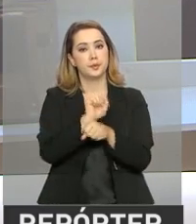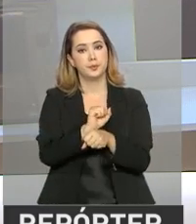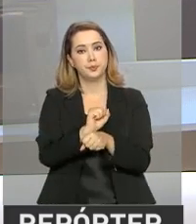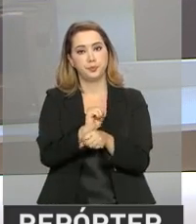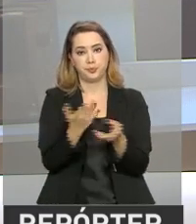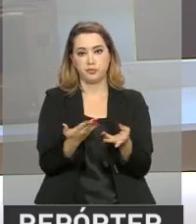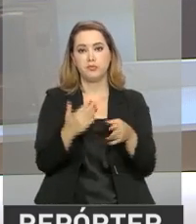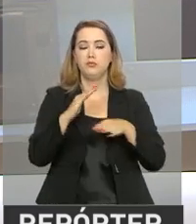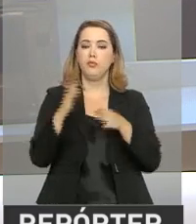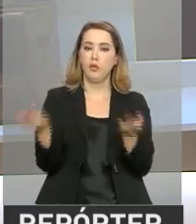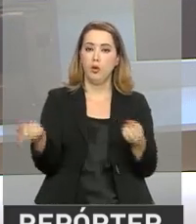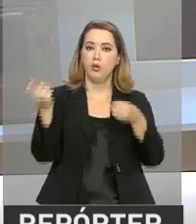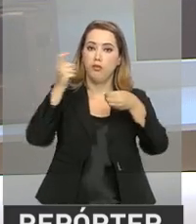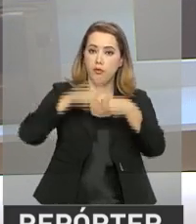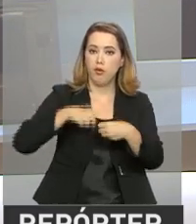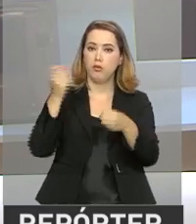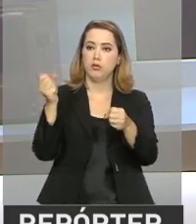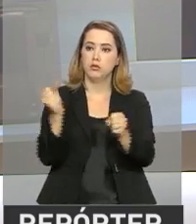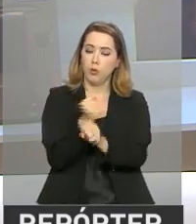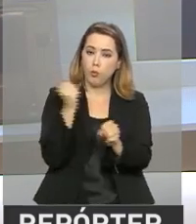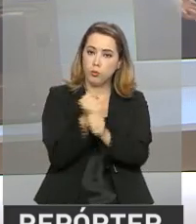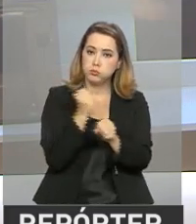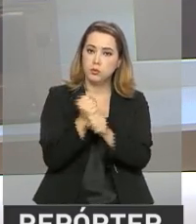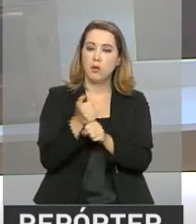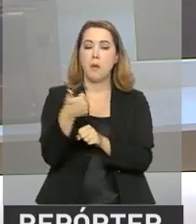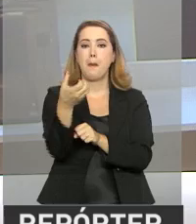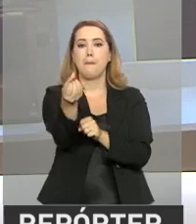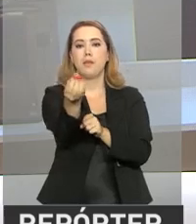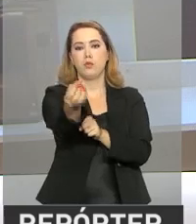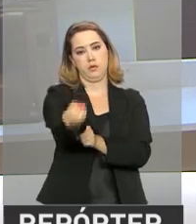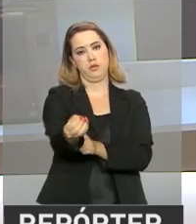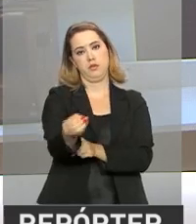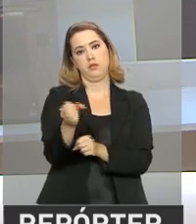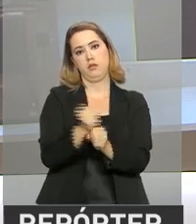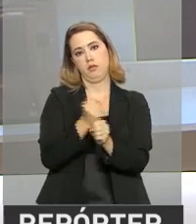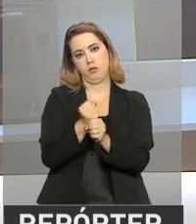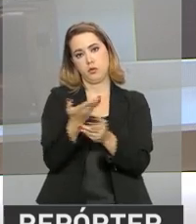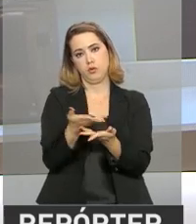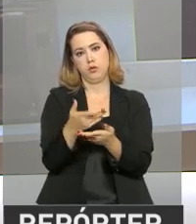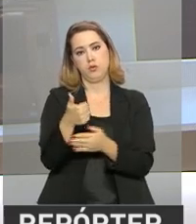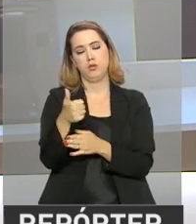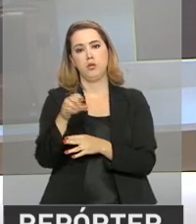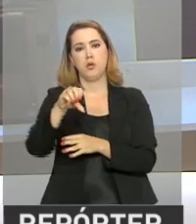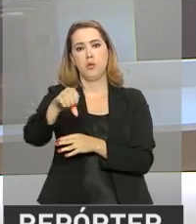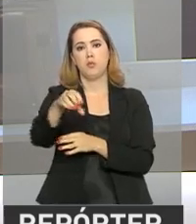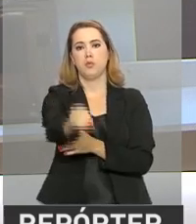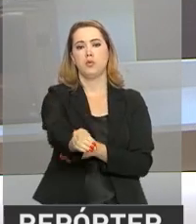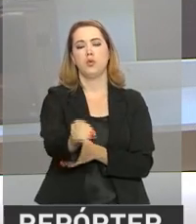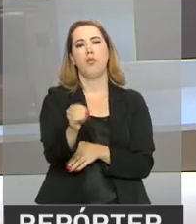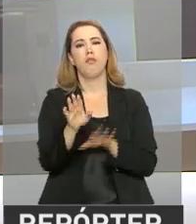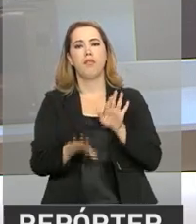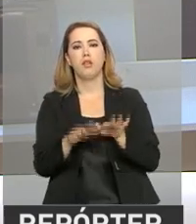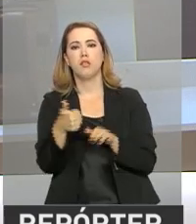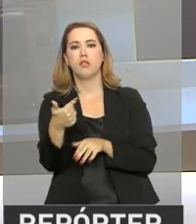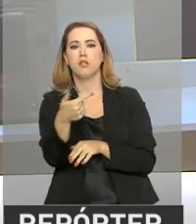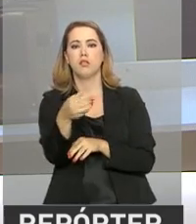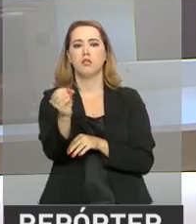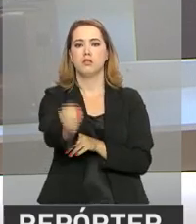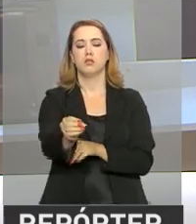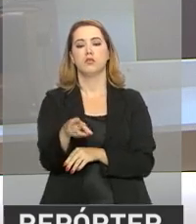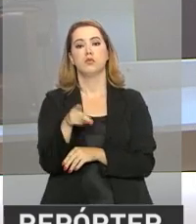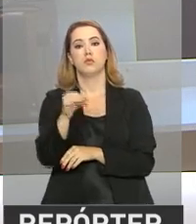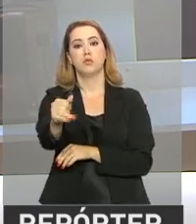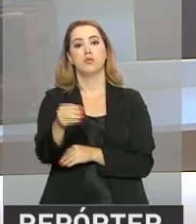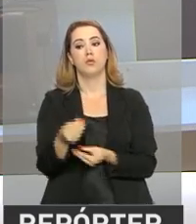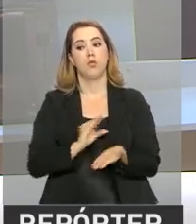o presidente, serão retomadas 1.600 obras, 1.100 entre 90 e 120 dias. Um investimento